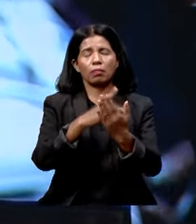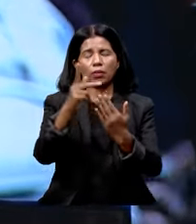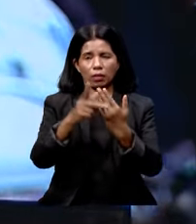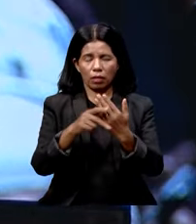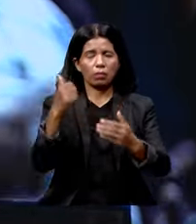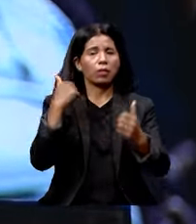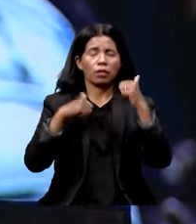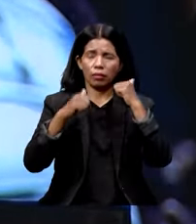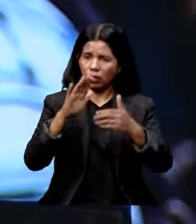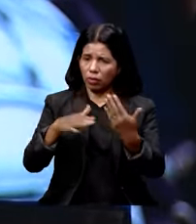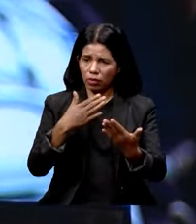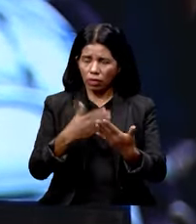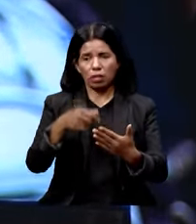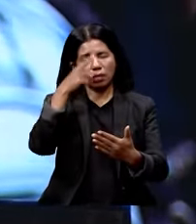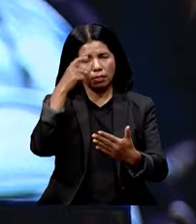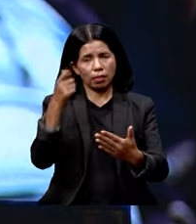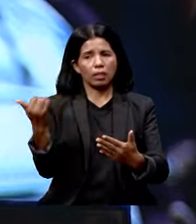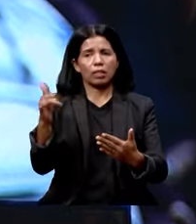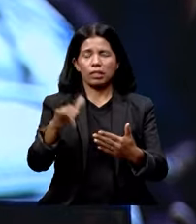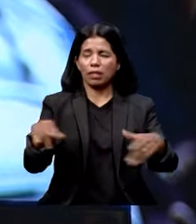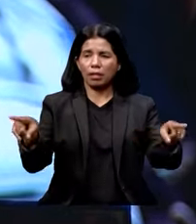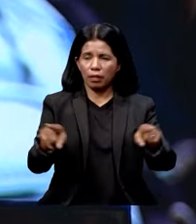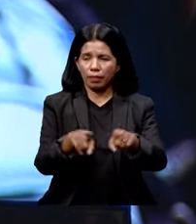atividade ser outro também é ser nudar